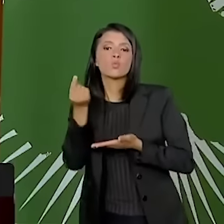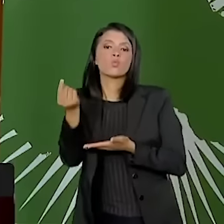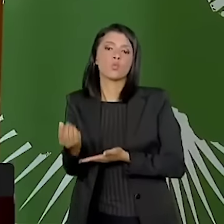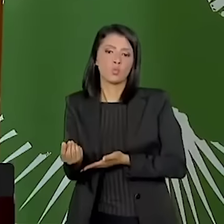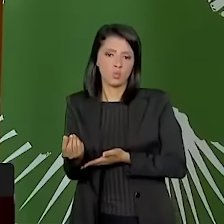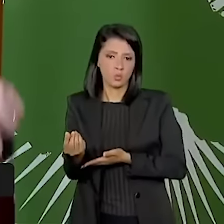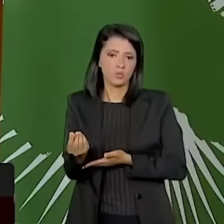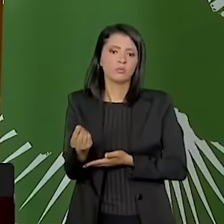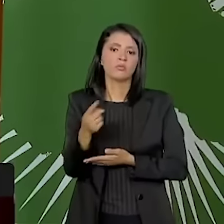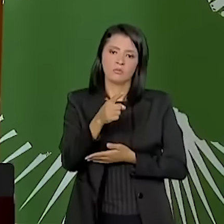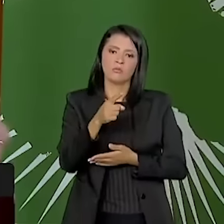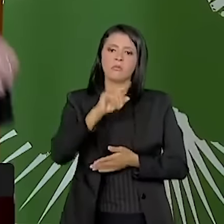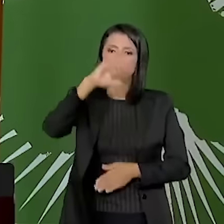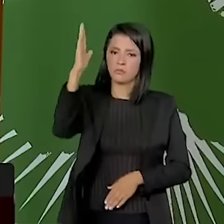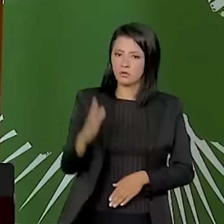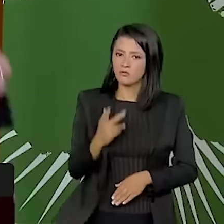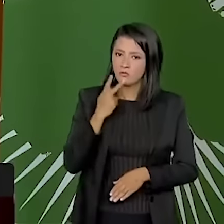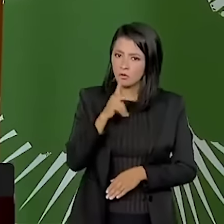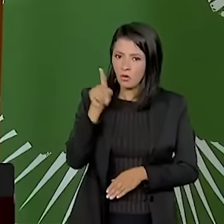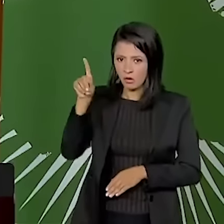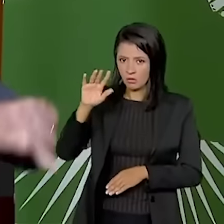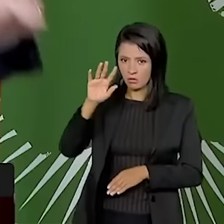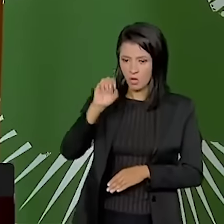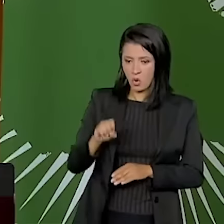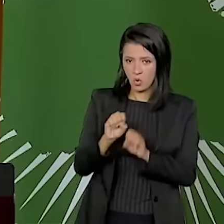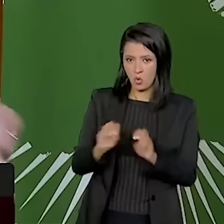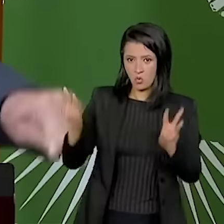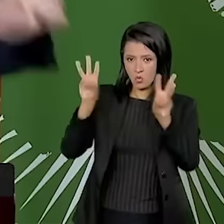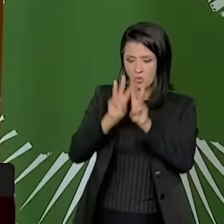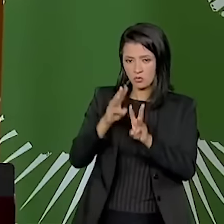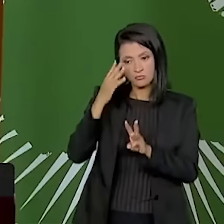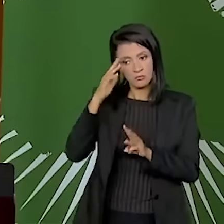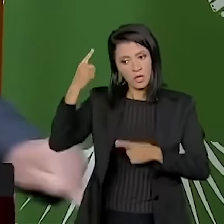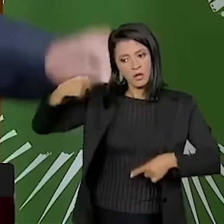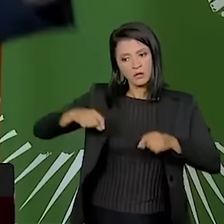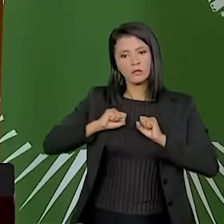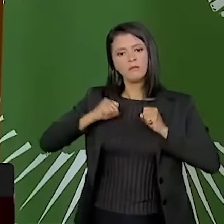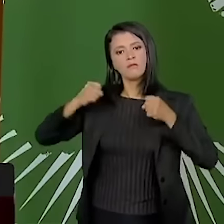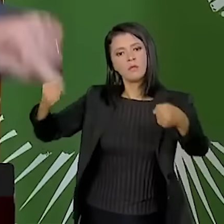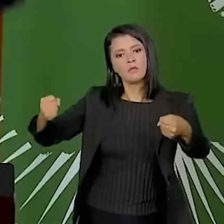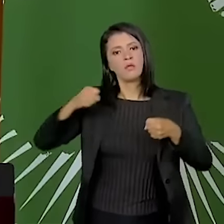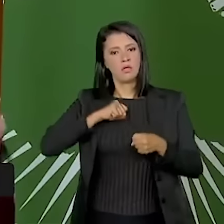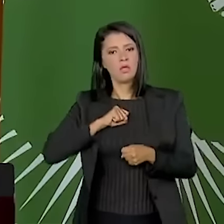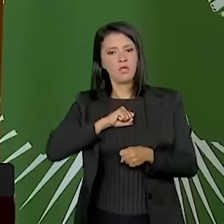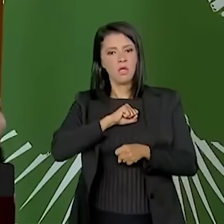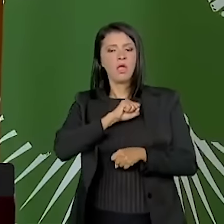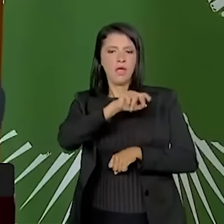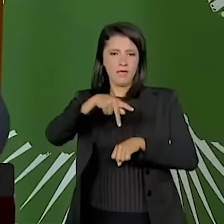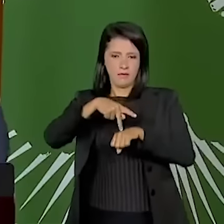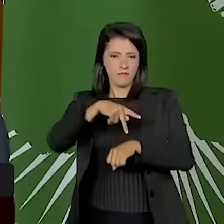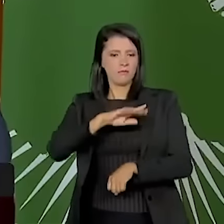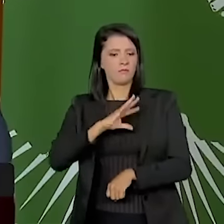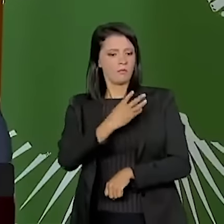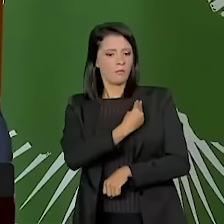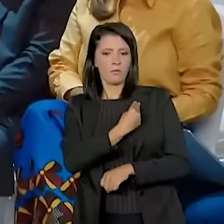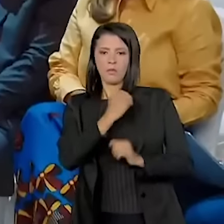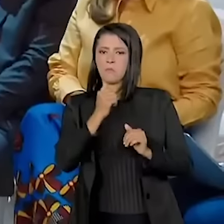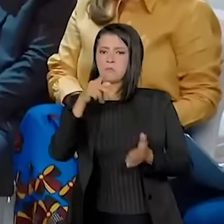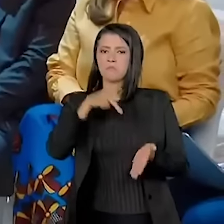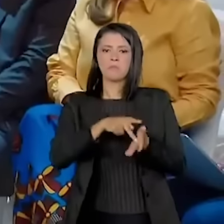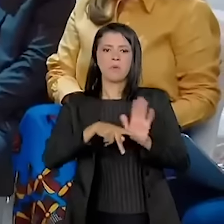na ONU a definição do Estado palestino ser reconhecido definitivamente como Estado pleno e soberano.